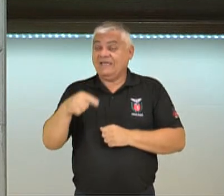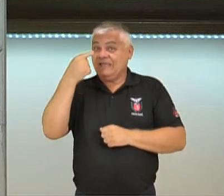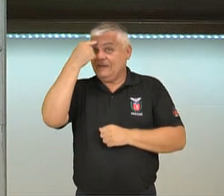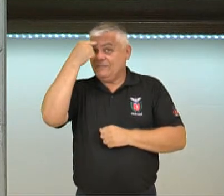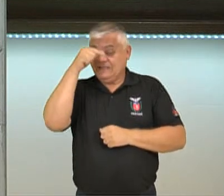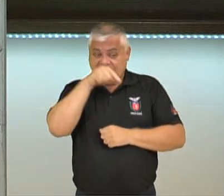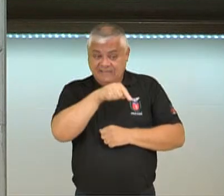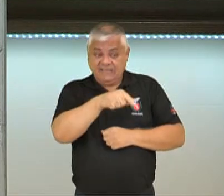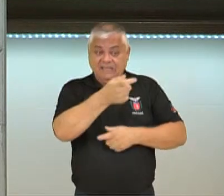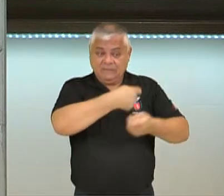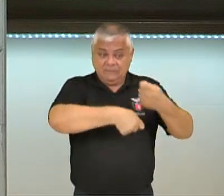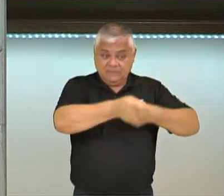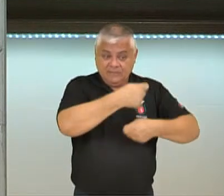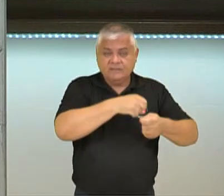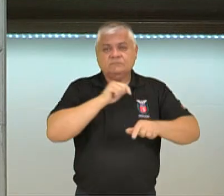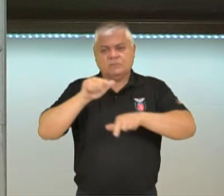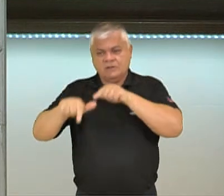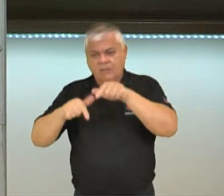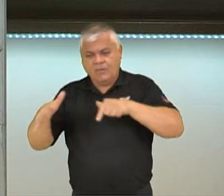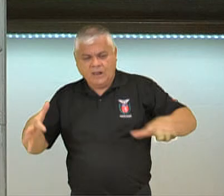comércio e no trabalho.